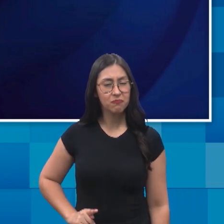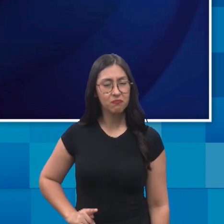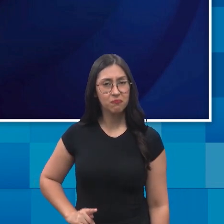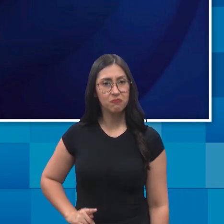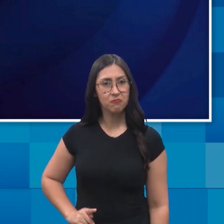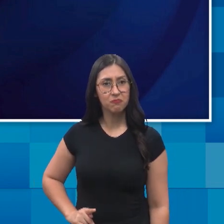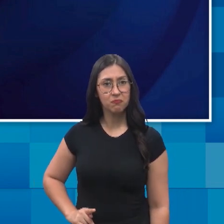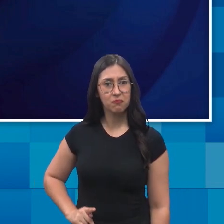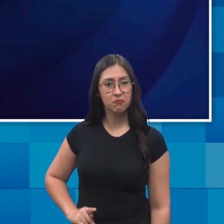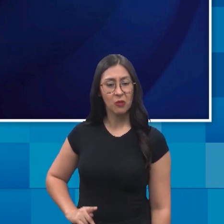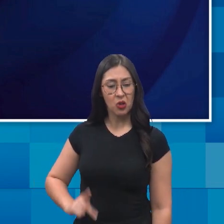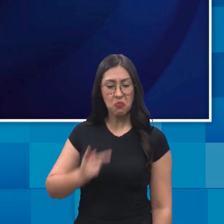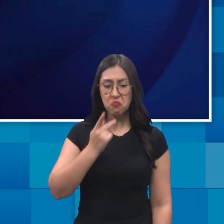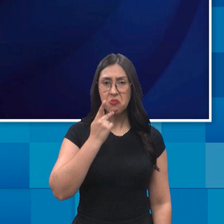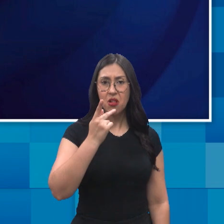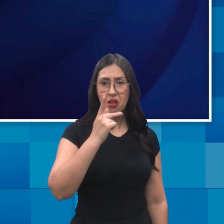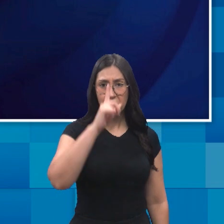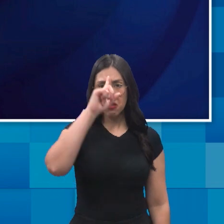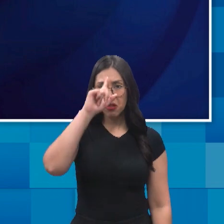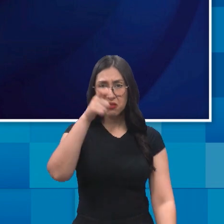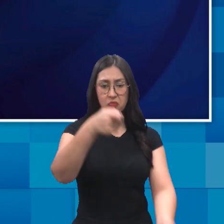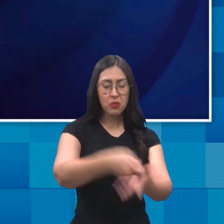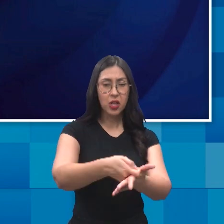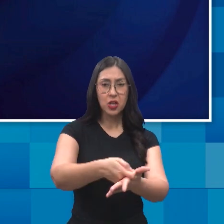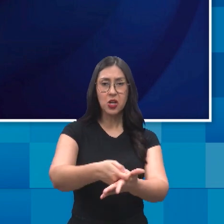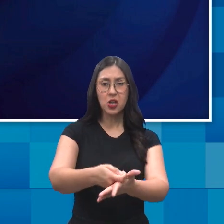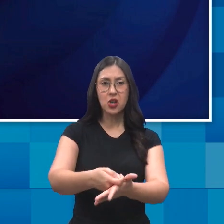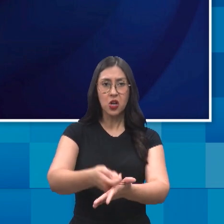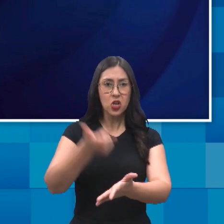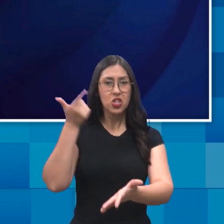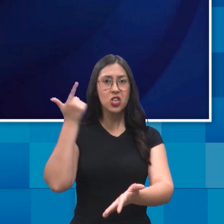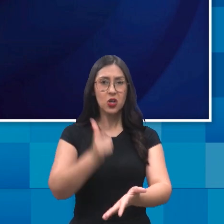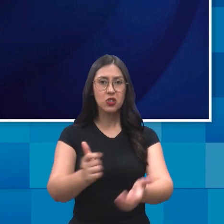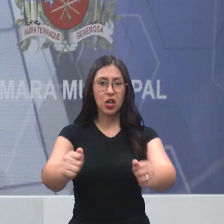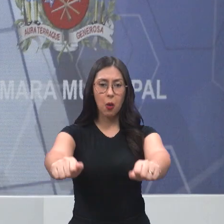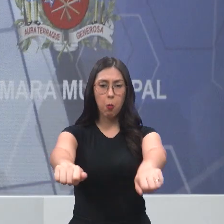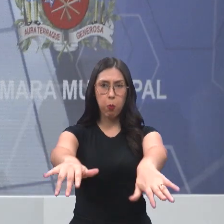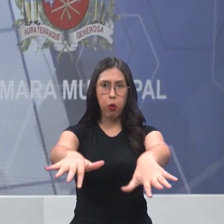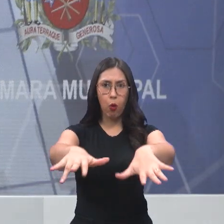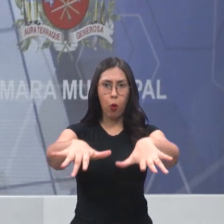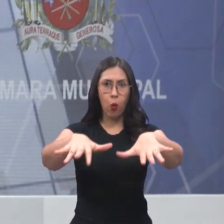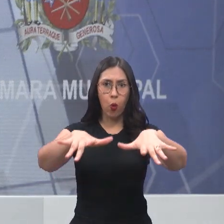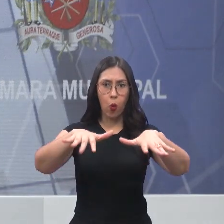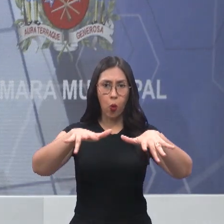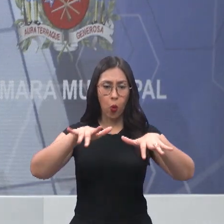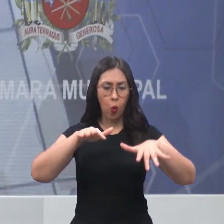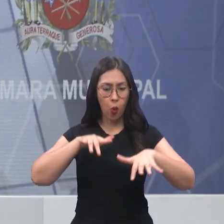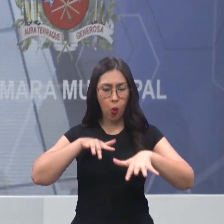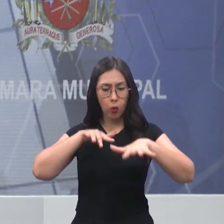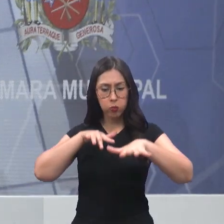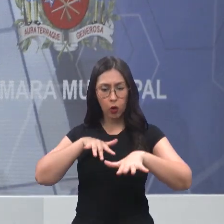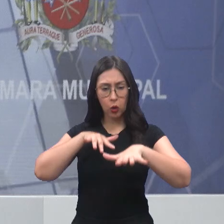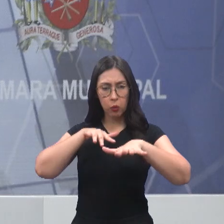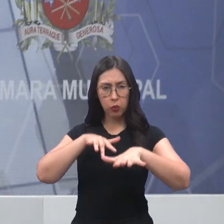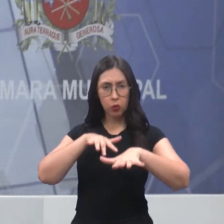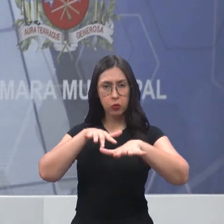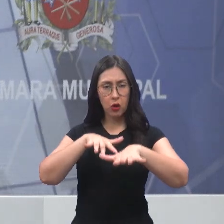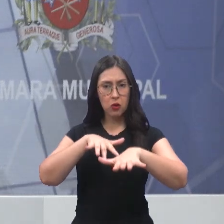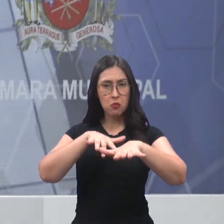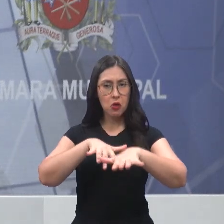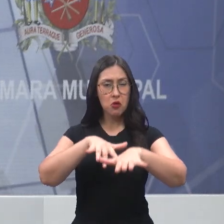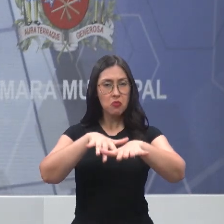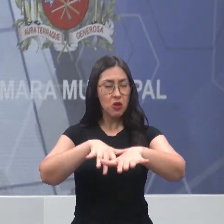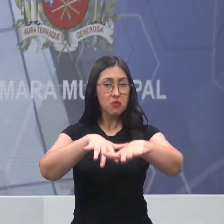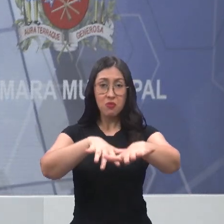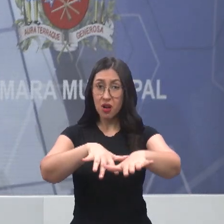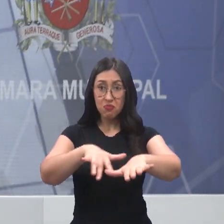de ordem, onde ele consegue arregimentar esse grande número de pessoas. Não tivemos